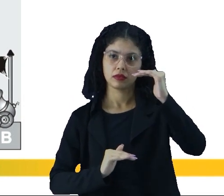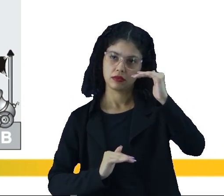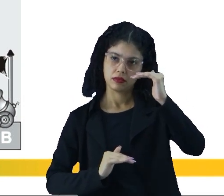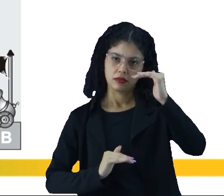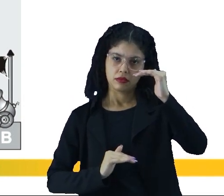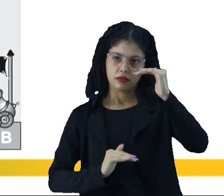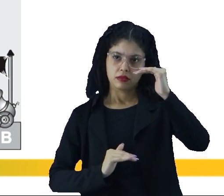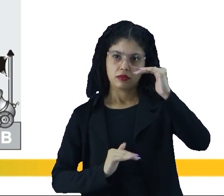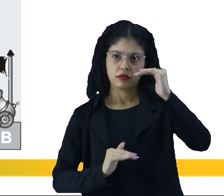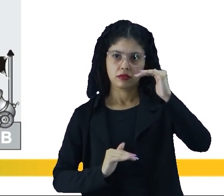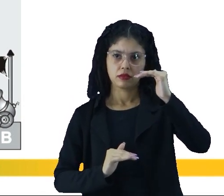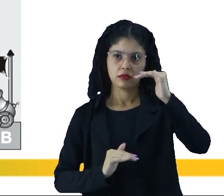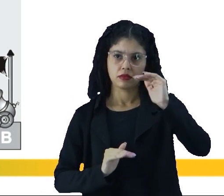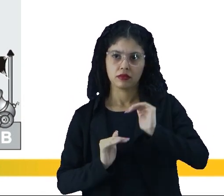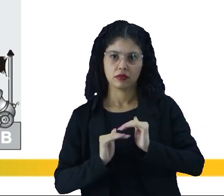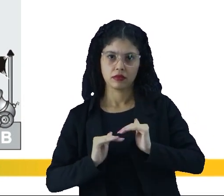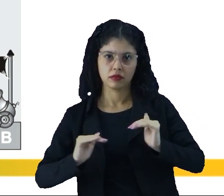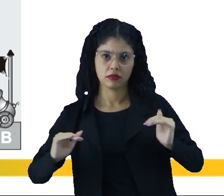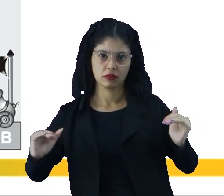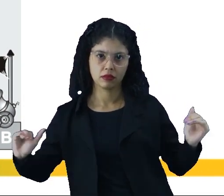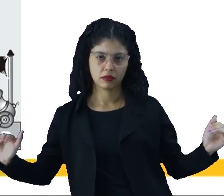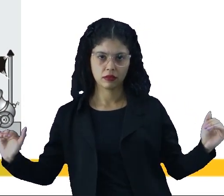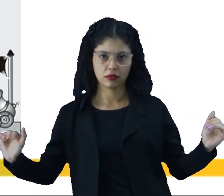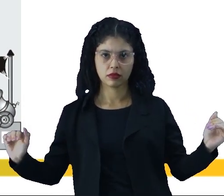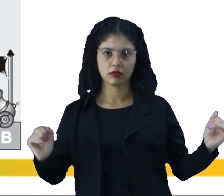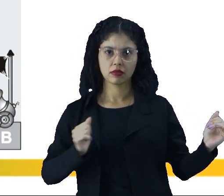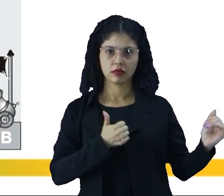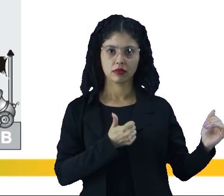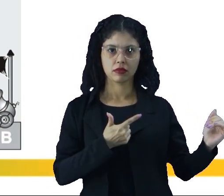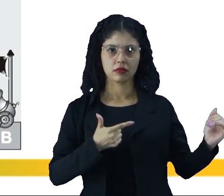até o ponto B, a distância entre eles é